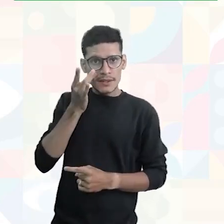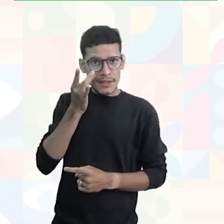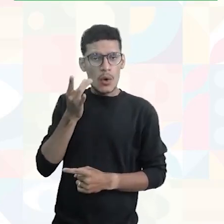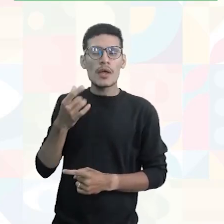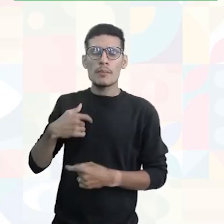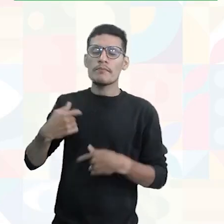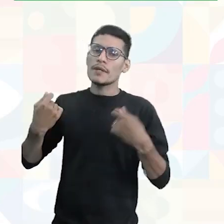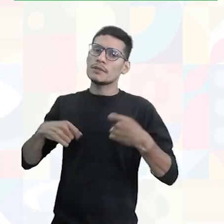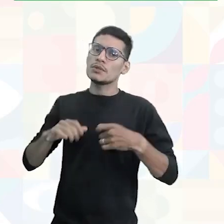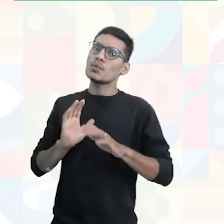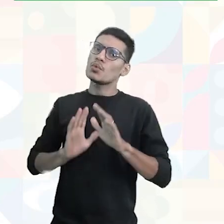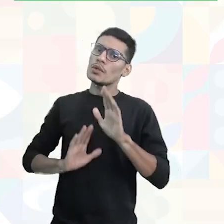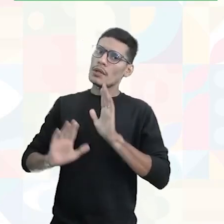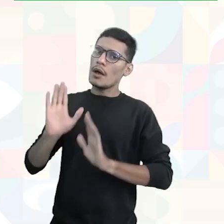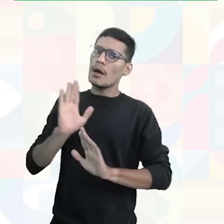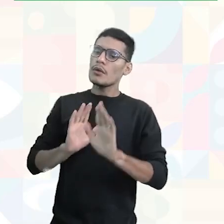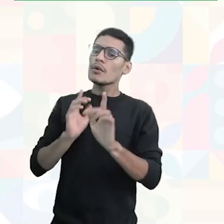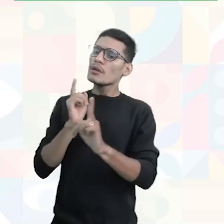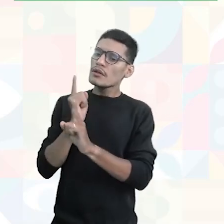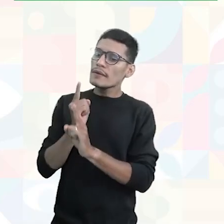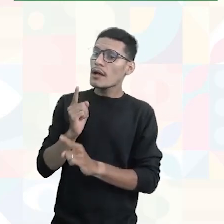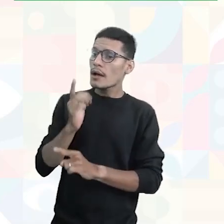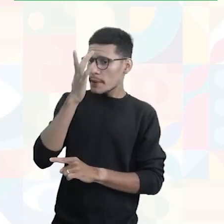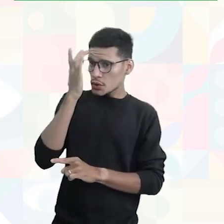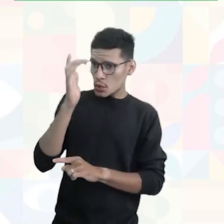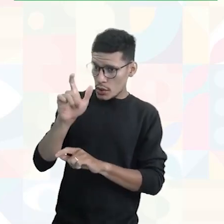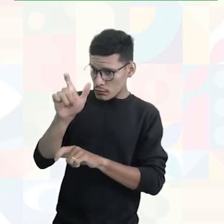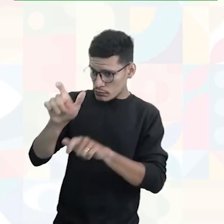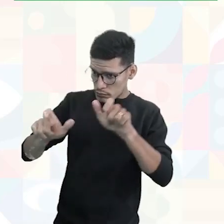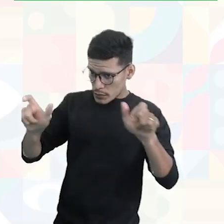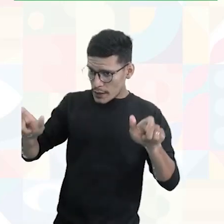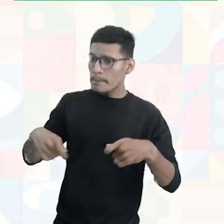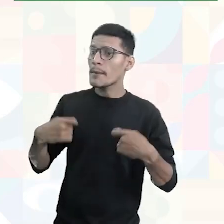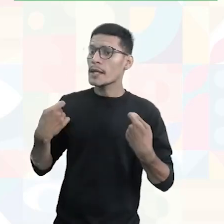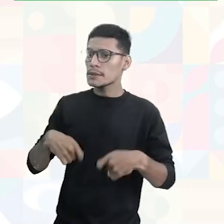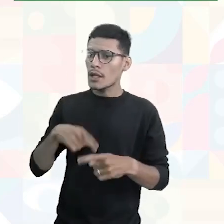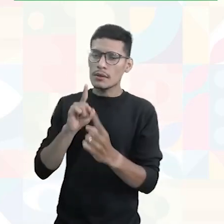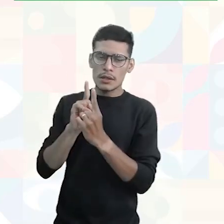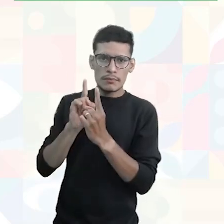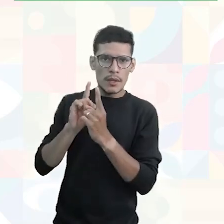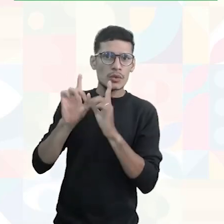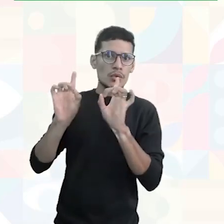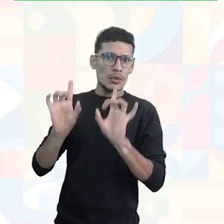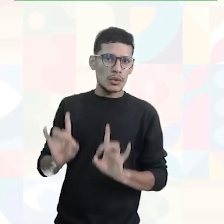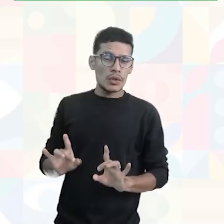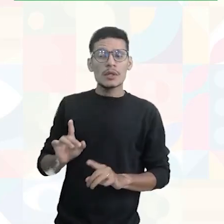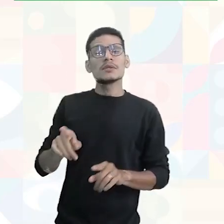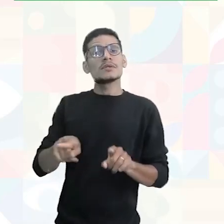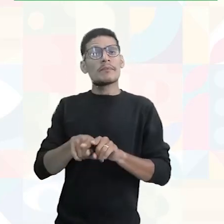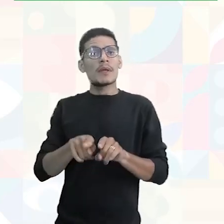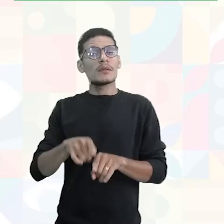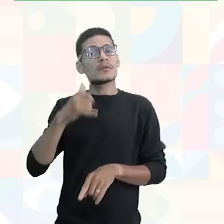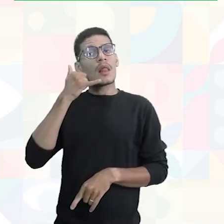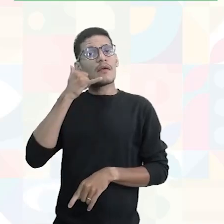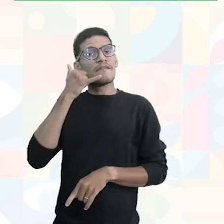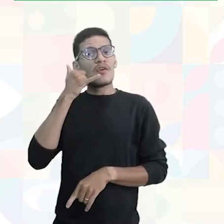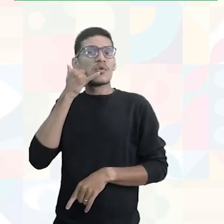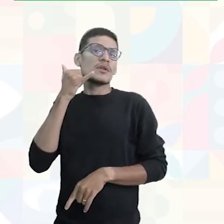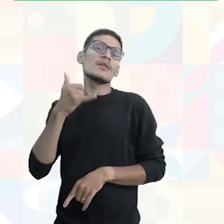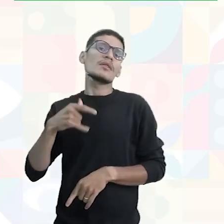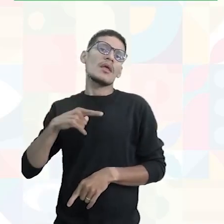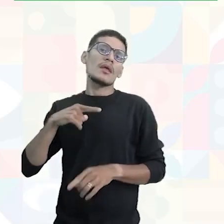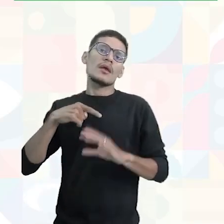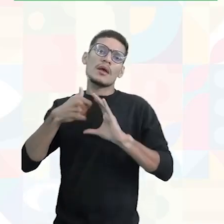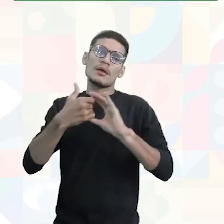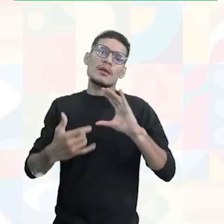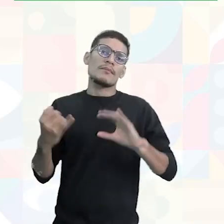esse cuidado de identificar se aquele público que está ali necessita. O atendimento telefônico, ele tem uma característica